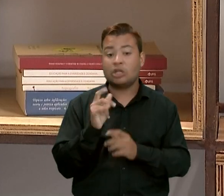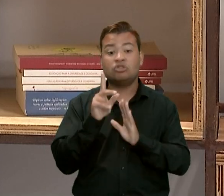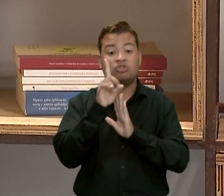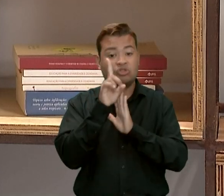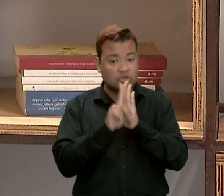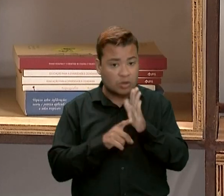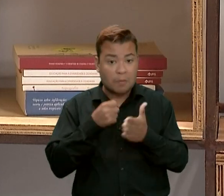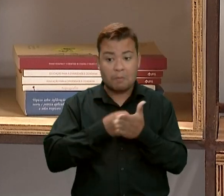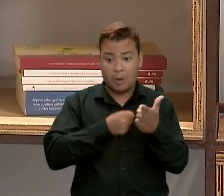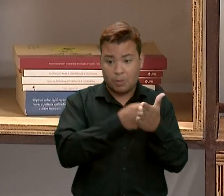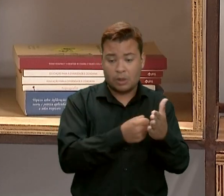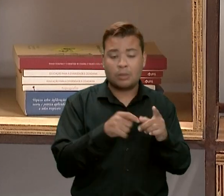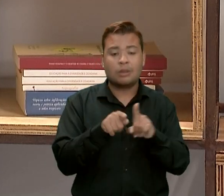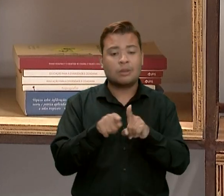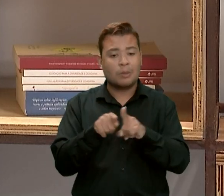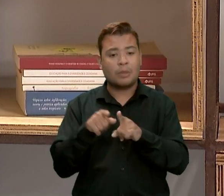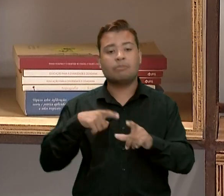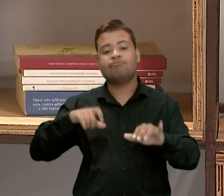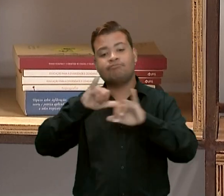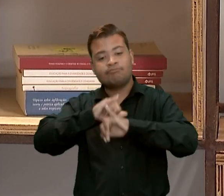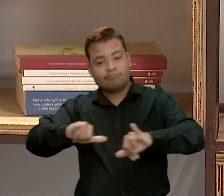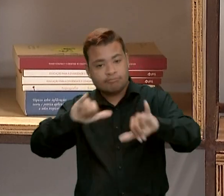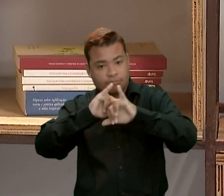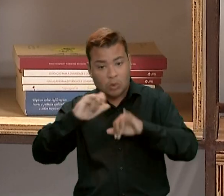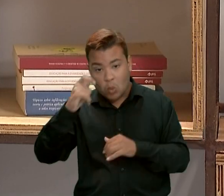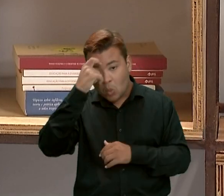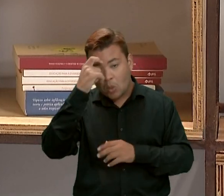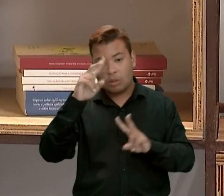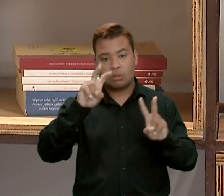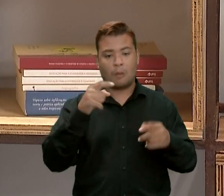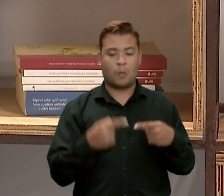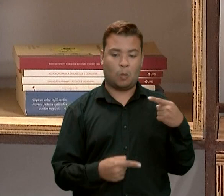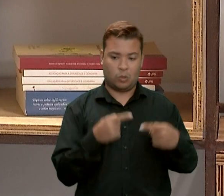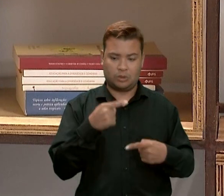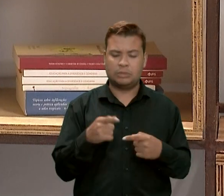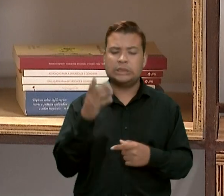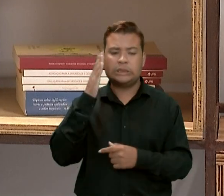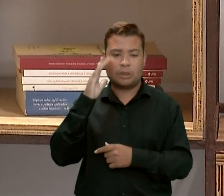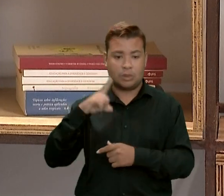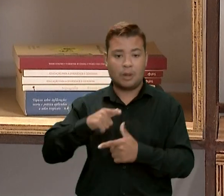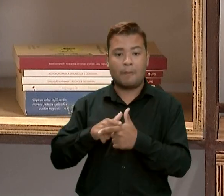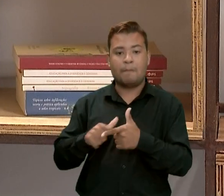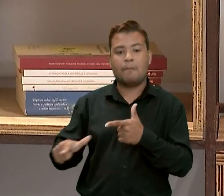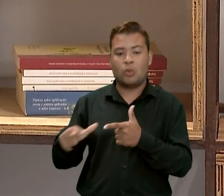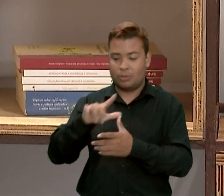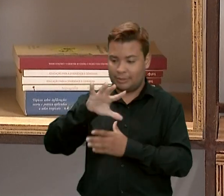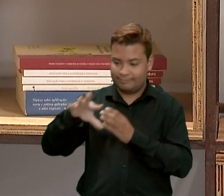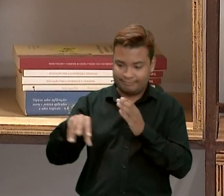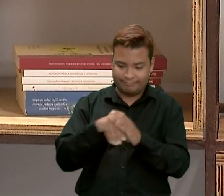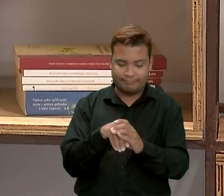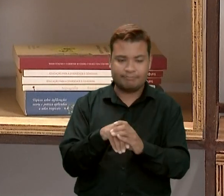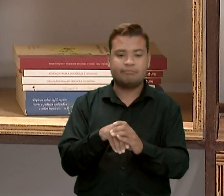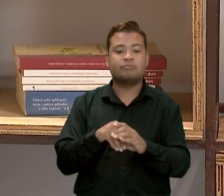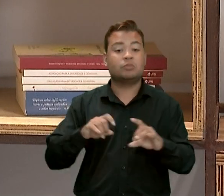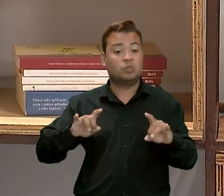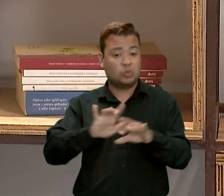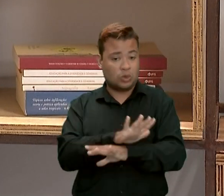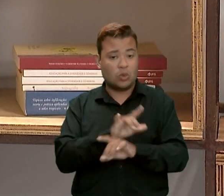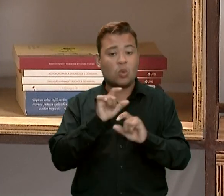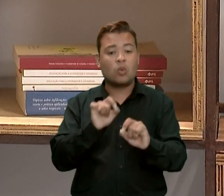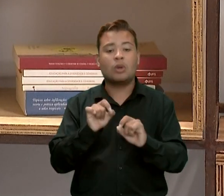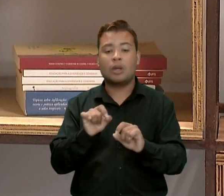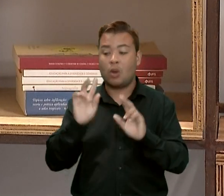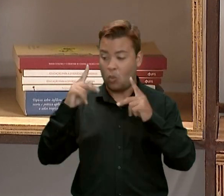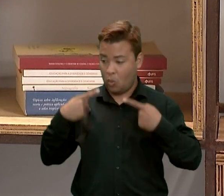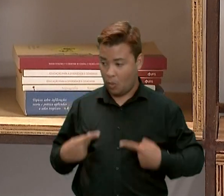de conscientização política e buscar que há um problema estrutural maior que é a fonte do desrespeito à dignidade humana, que não é só